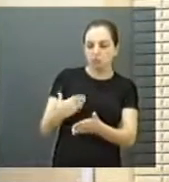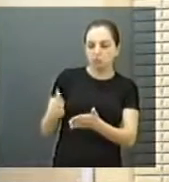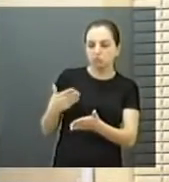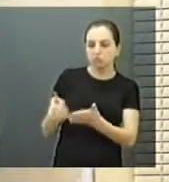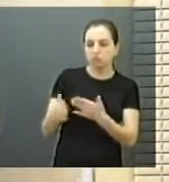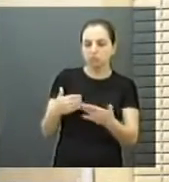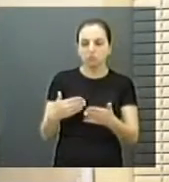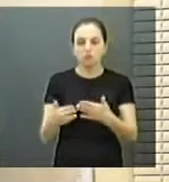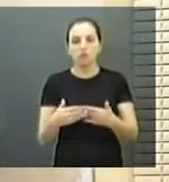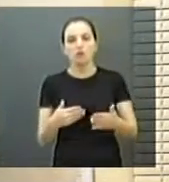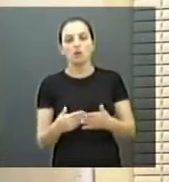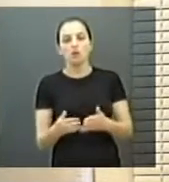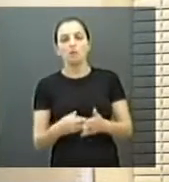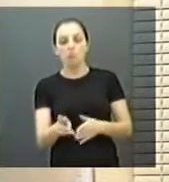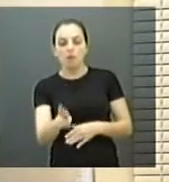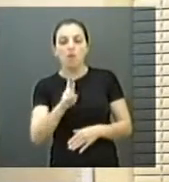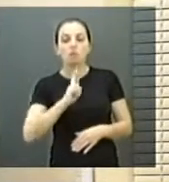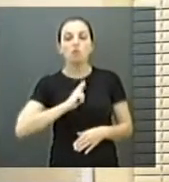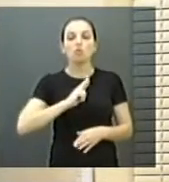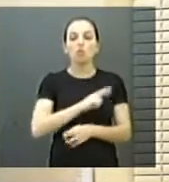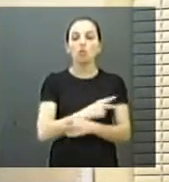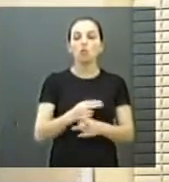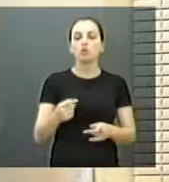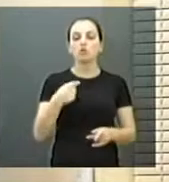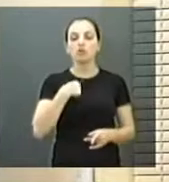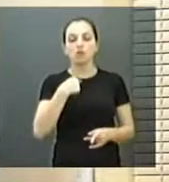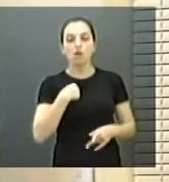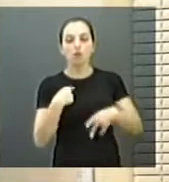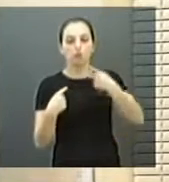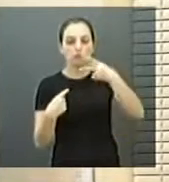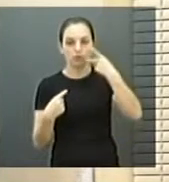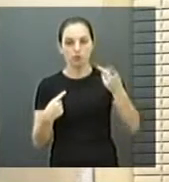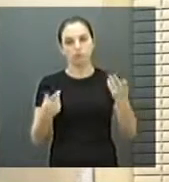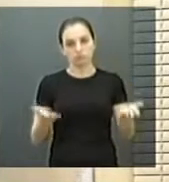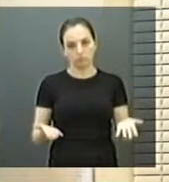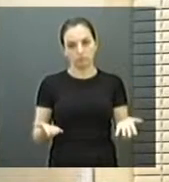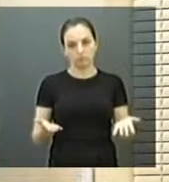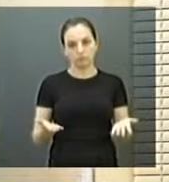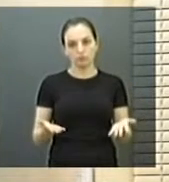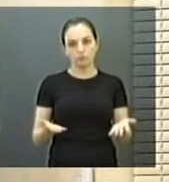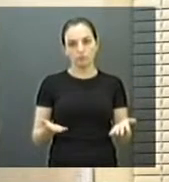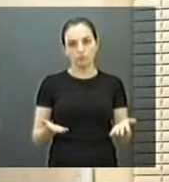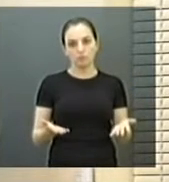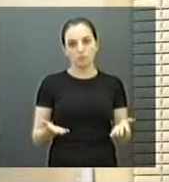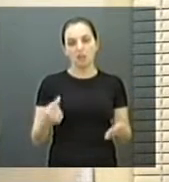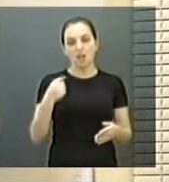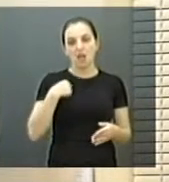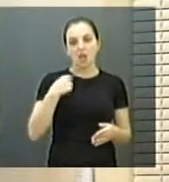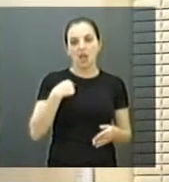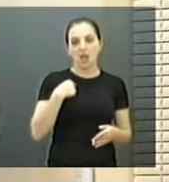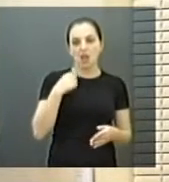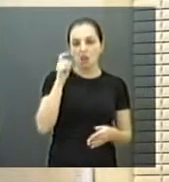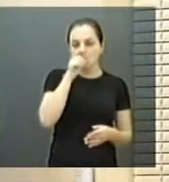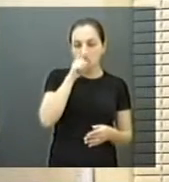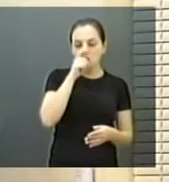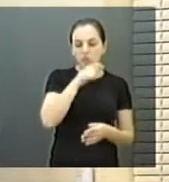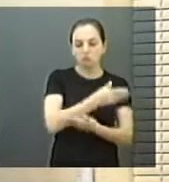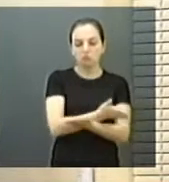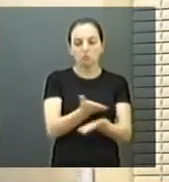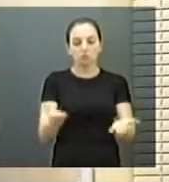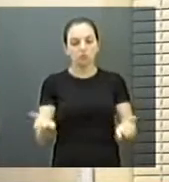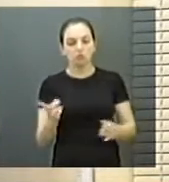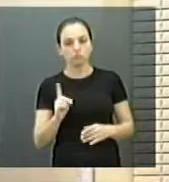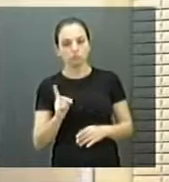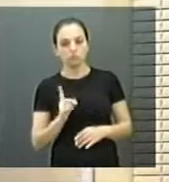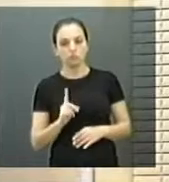verdades desse vereador. Não está perdendo tempo, não. Tem que encarar a população de frente e dizer a verdade. Eu não estou aqui para enganar ninguém.